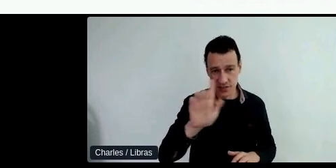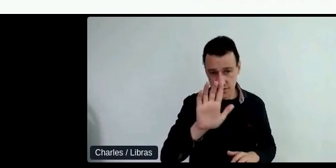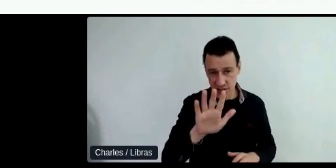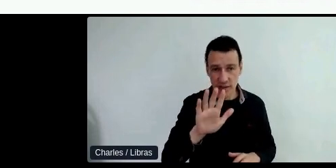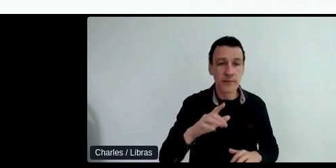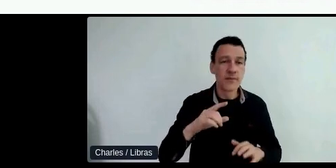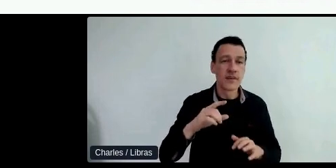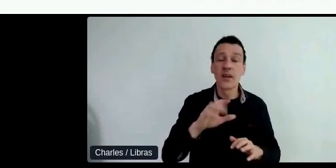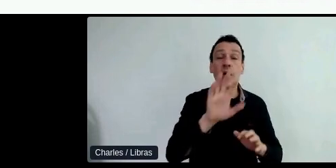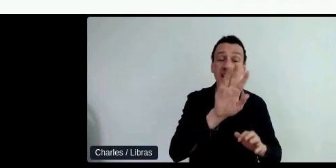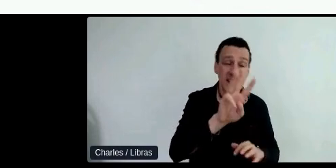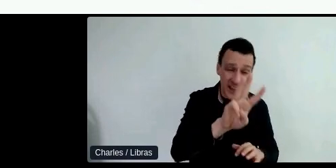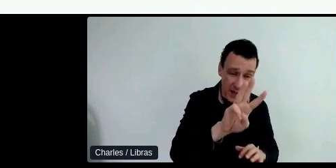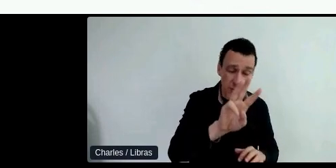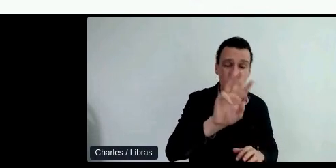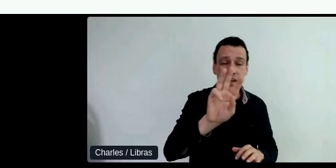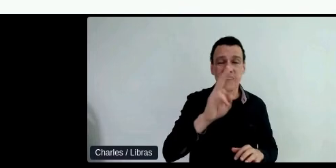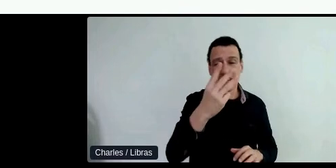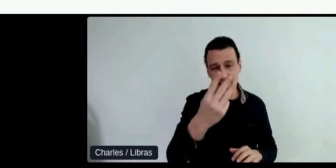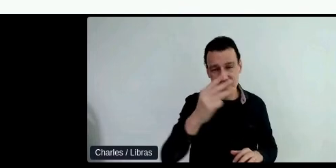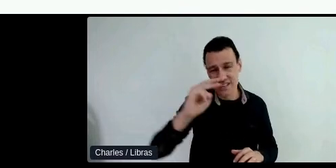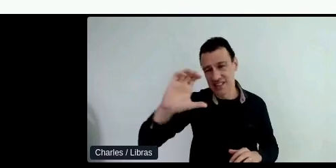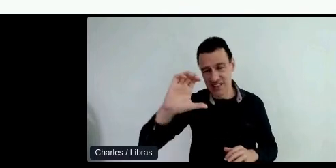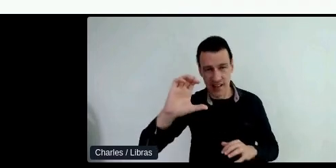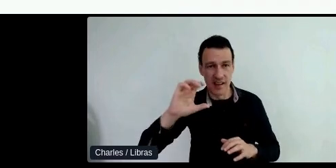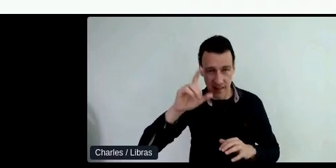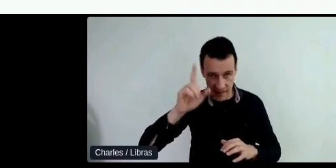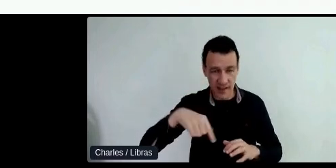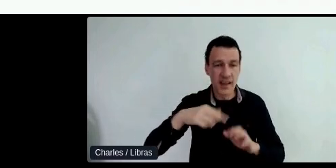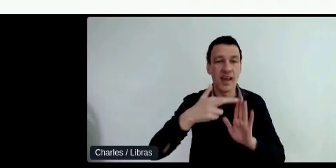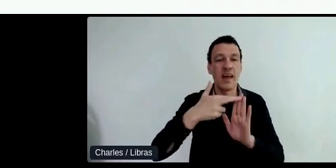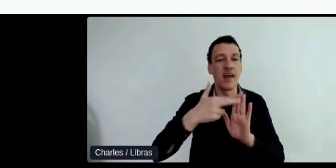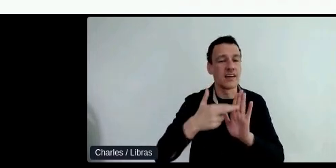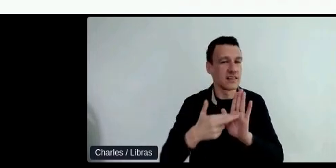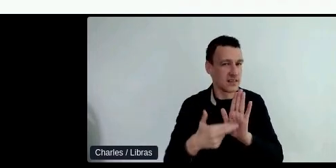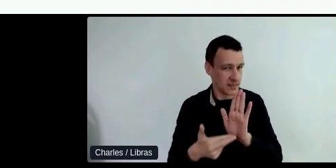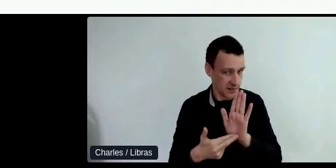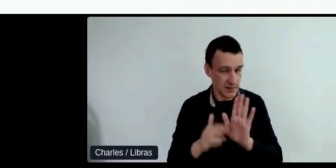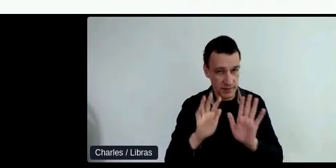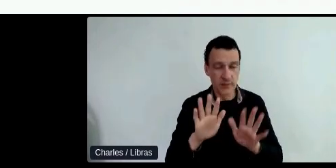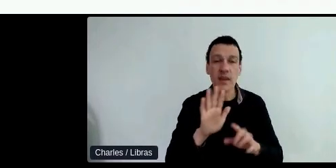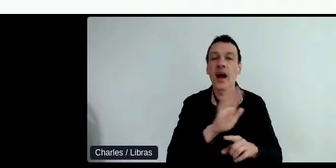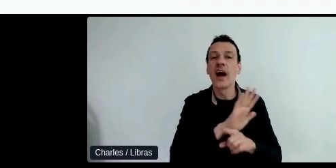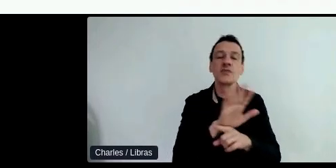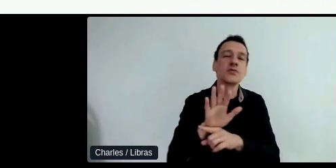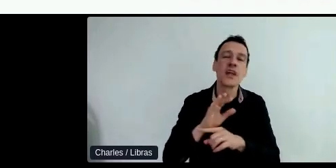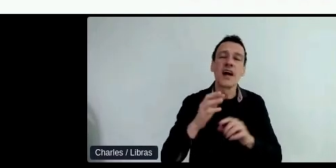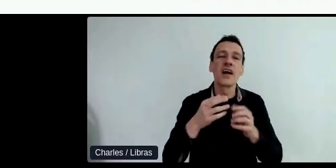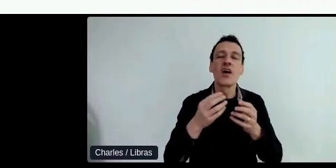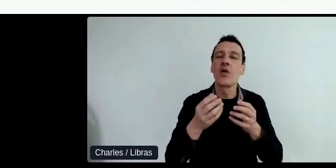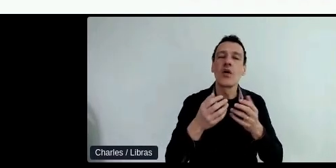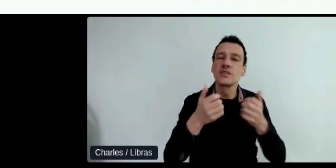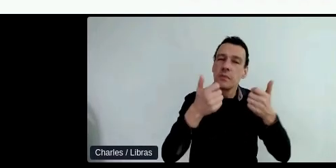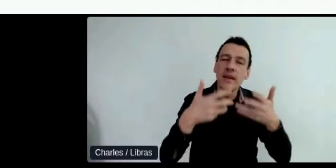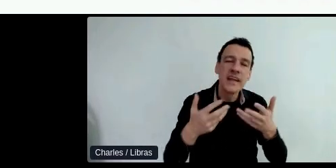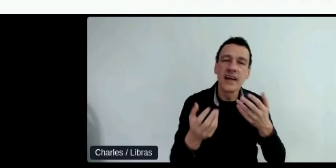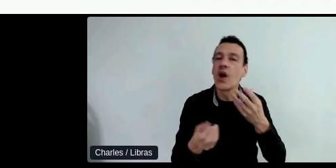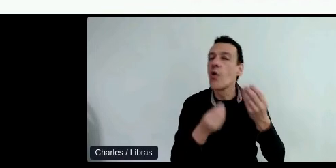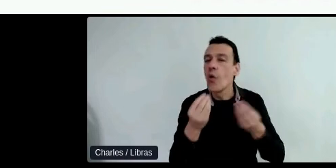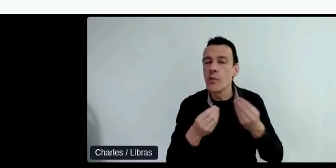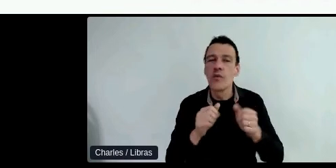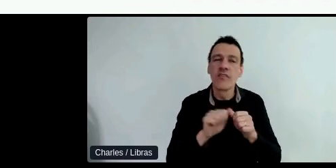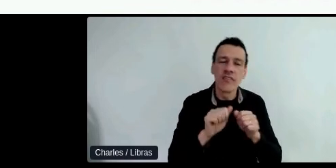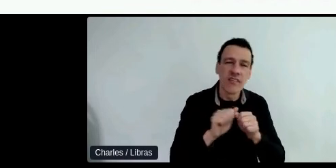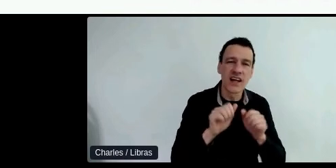de como deve ser as boas práticas para você aplicar em um site, para você aplicar em um